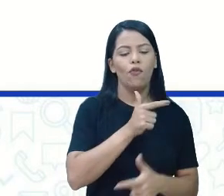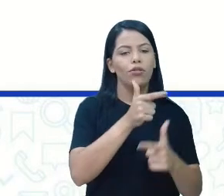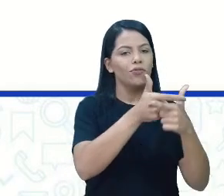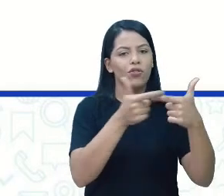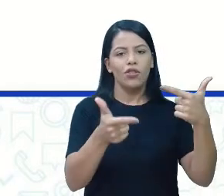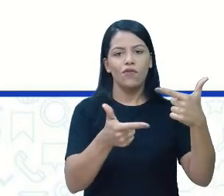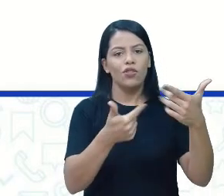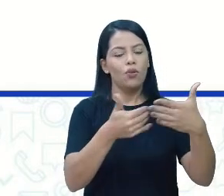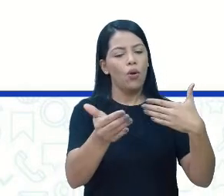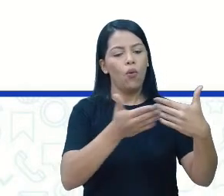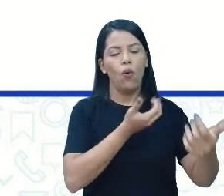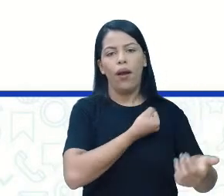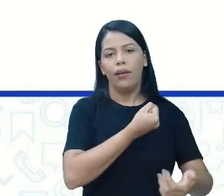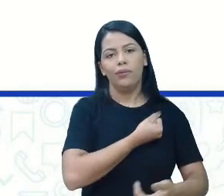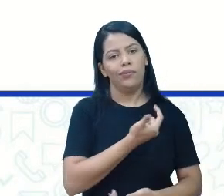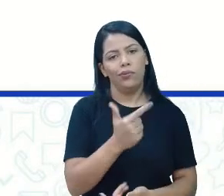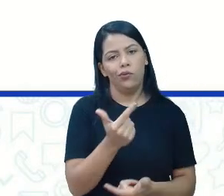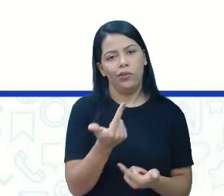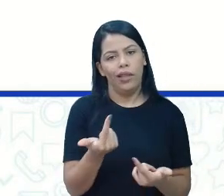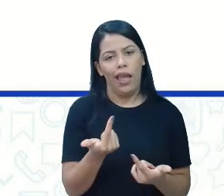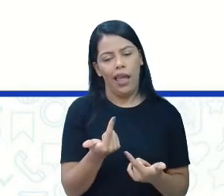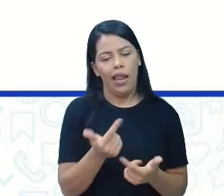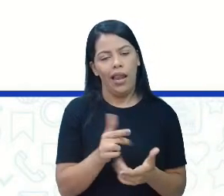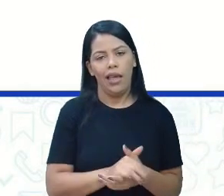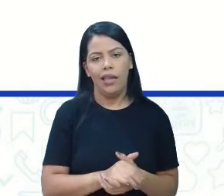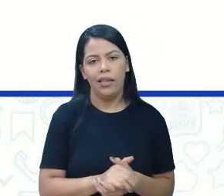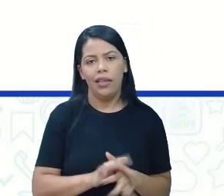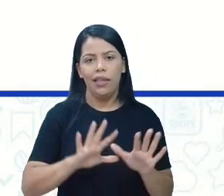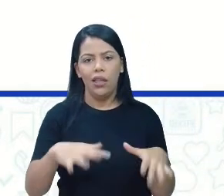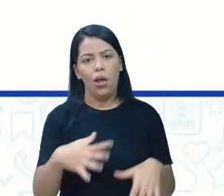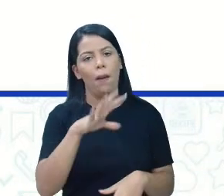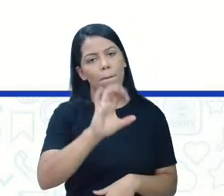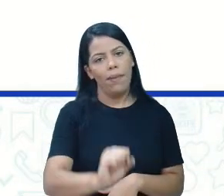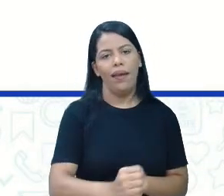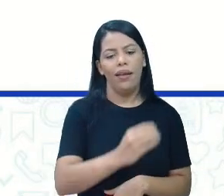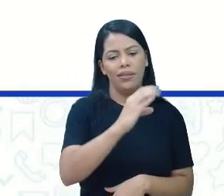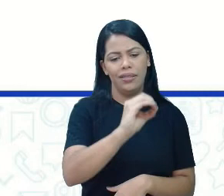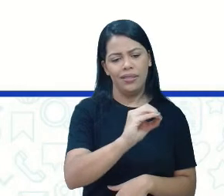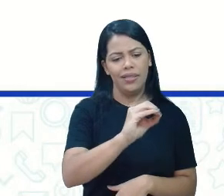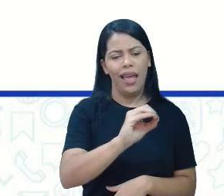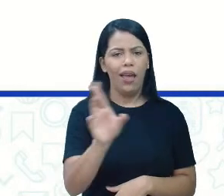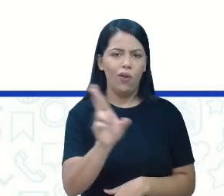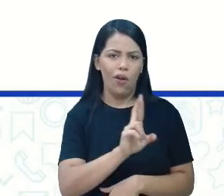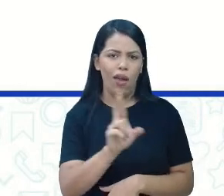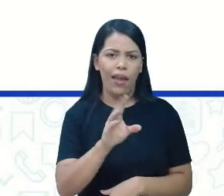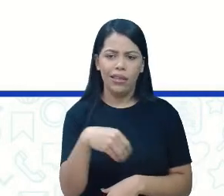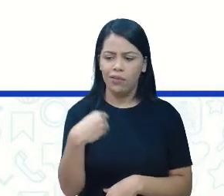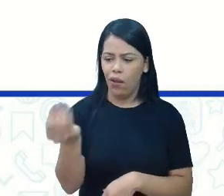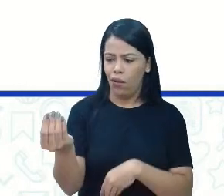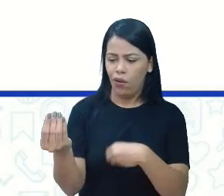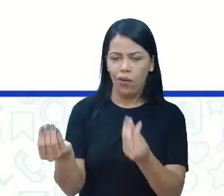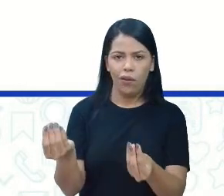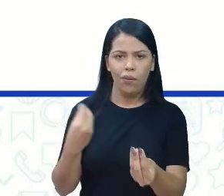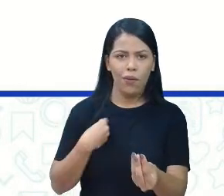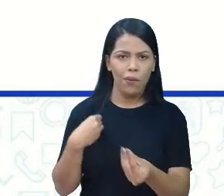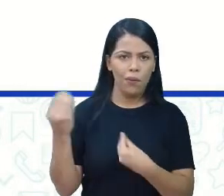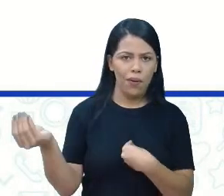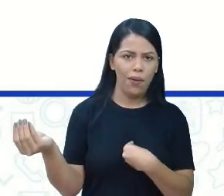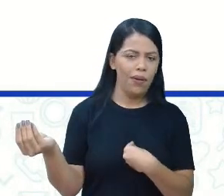né? Imagina, gente, não faz nem sentido você pegar R$0 e dividir para mim e para Pedro. A gente já vai ficar triste porque ninguém vai ganhar dinheiro